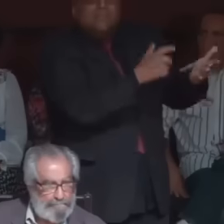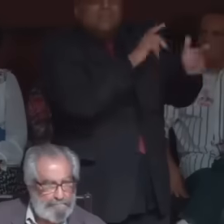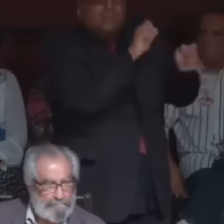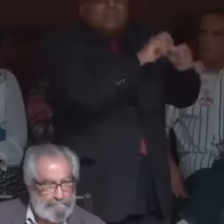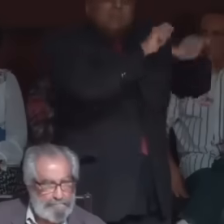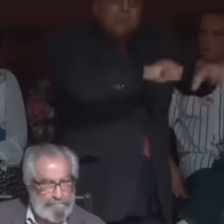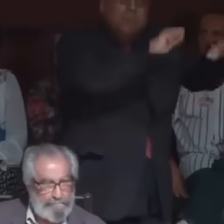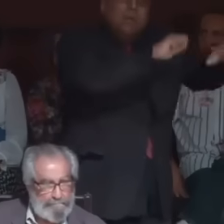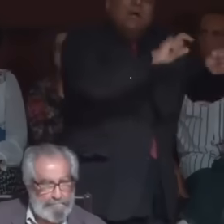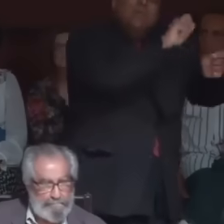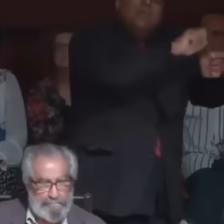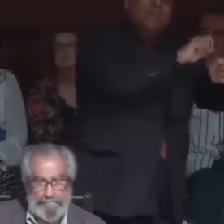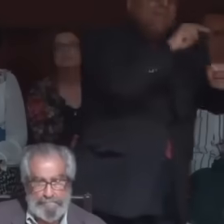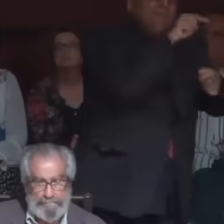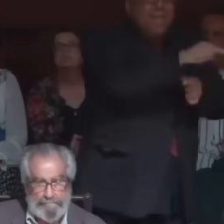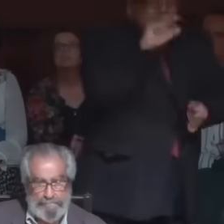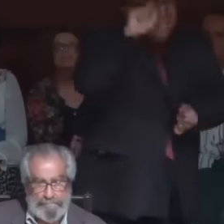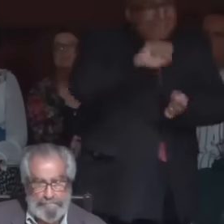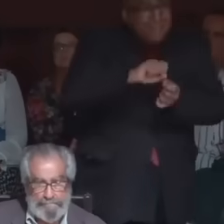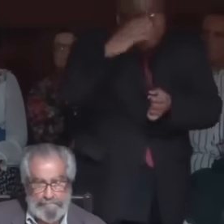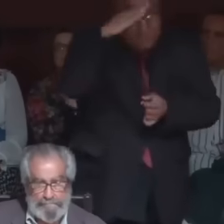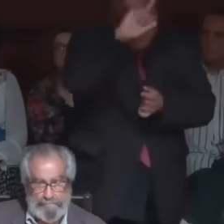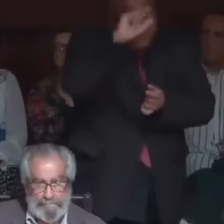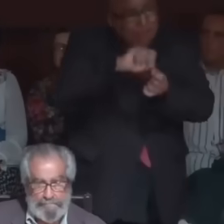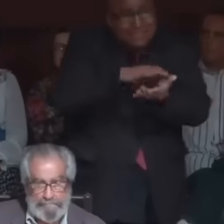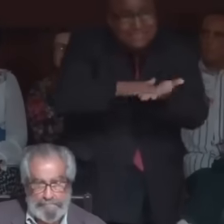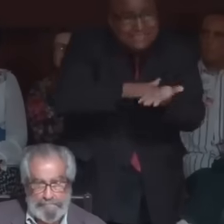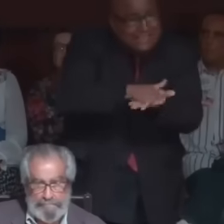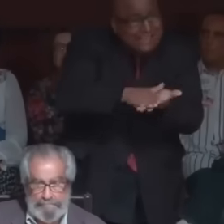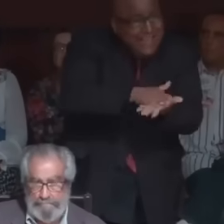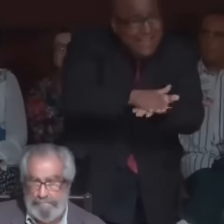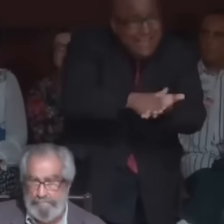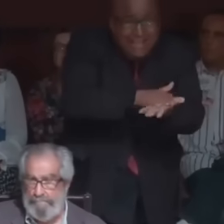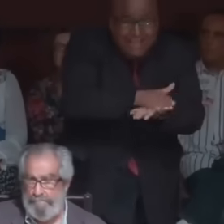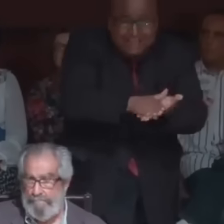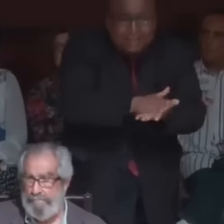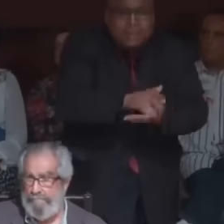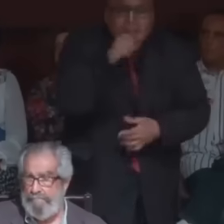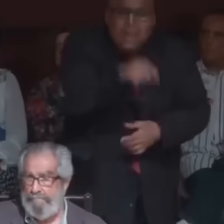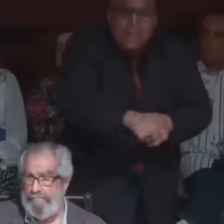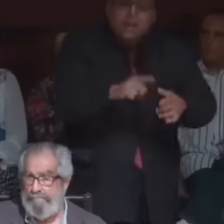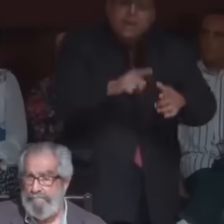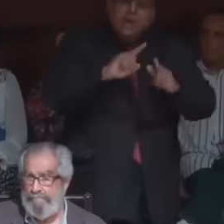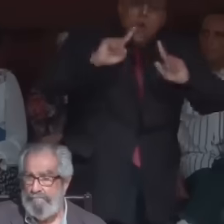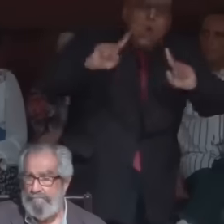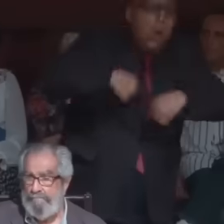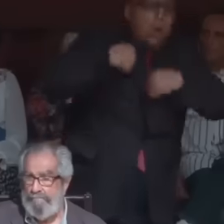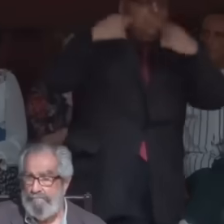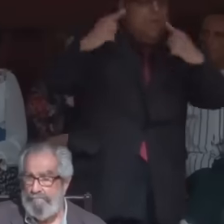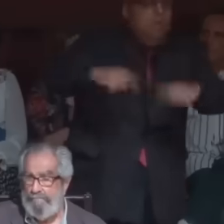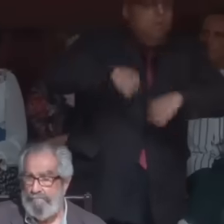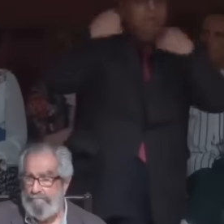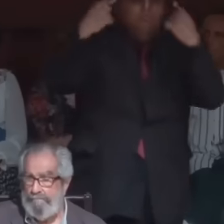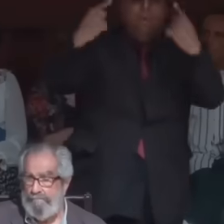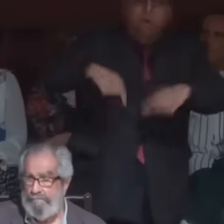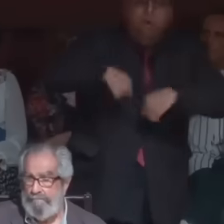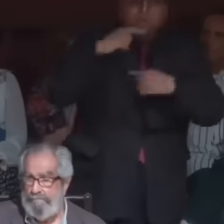fazendo propaganda do que fez. Como ele não fez nada a vida inteira, ele é obrigado a atacar...